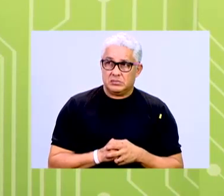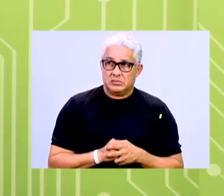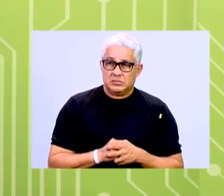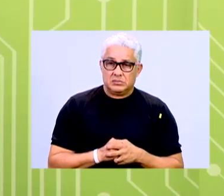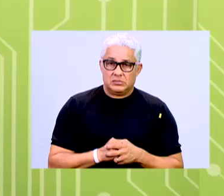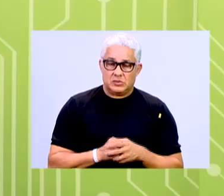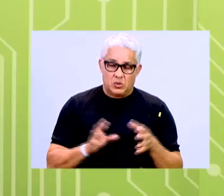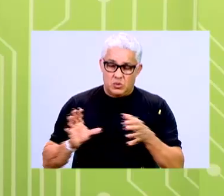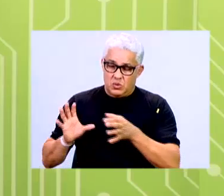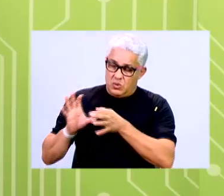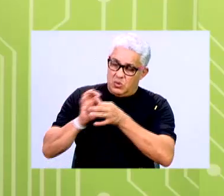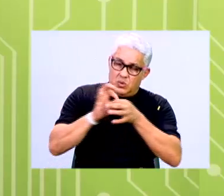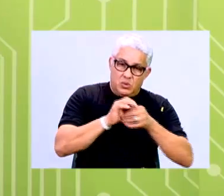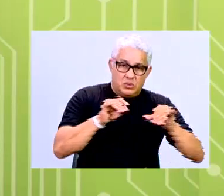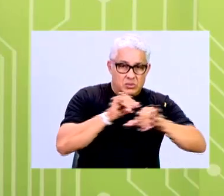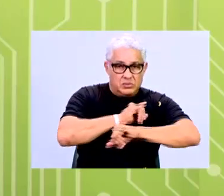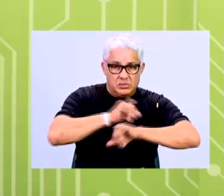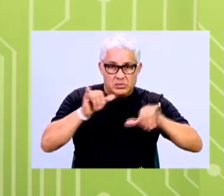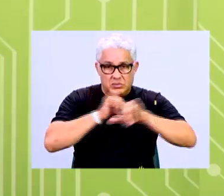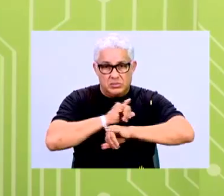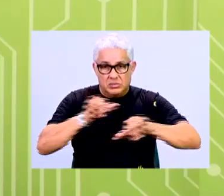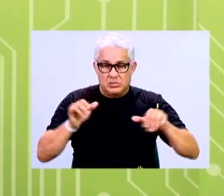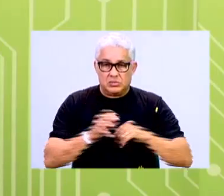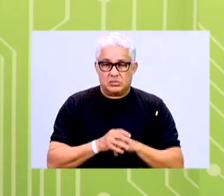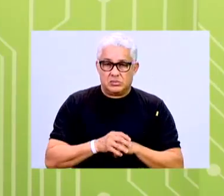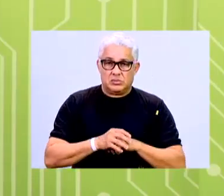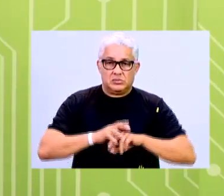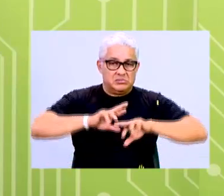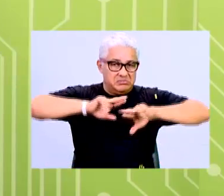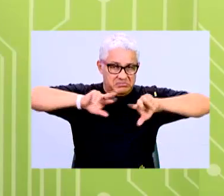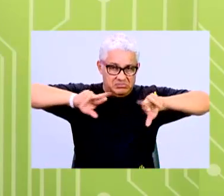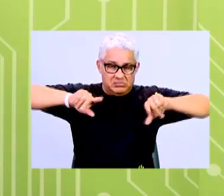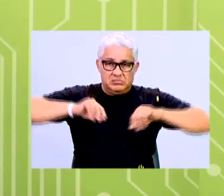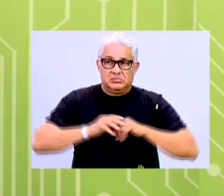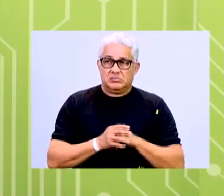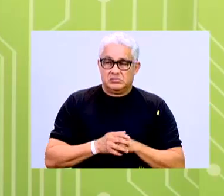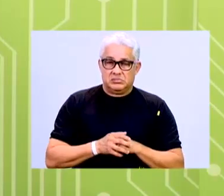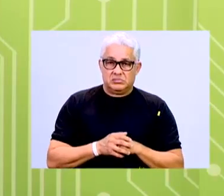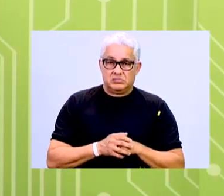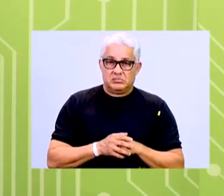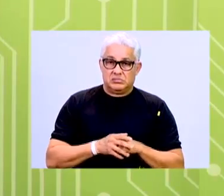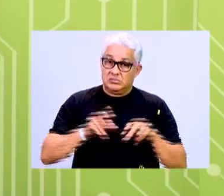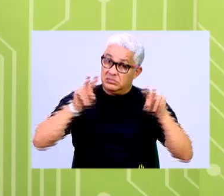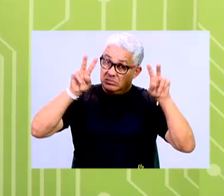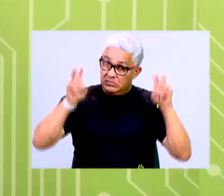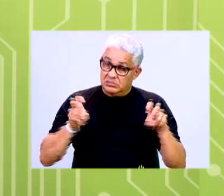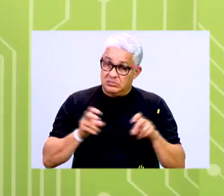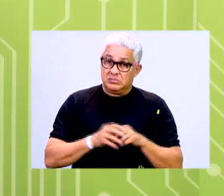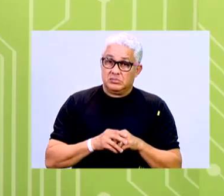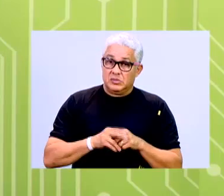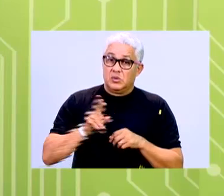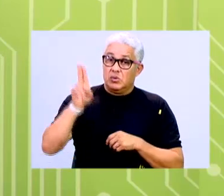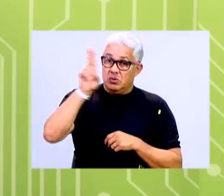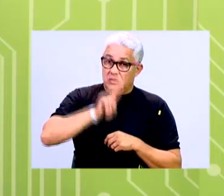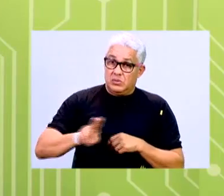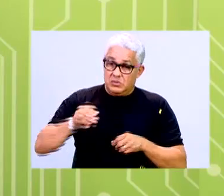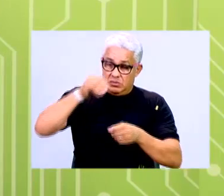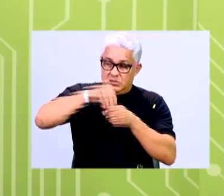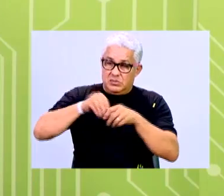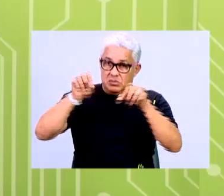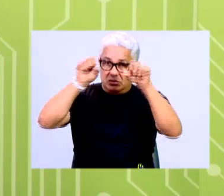o agrupamento de informações das formas mais diversas. Quando estamos falando de entrevistado usuário do